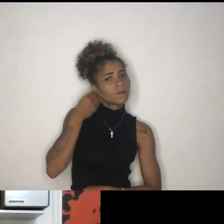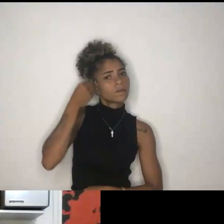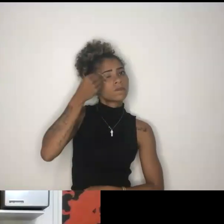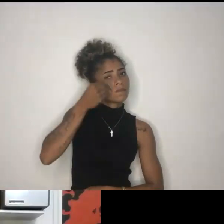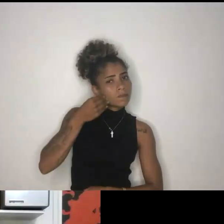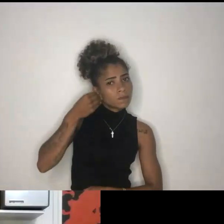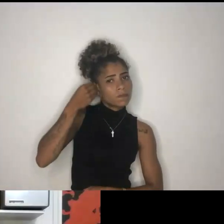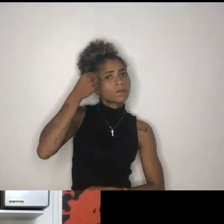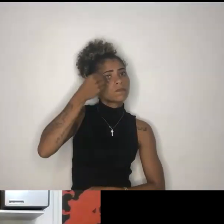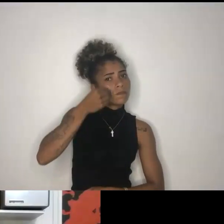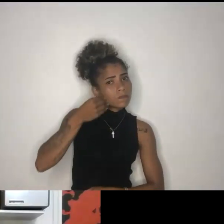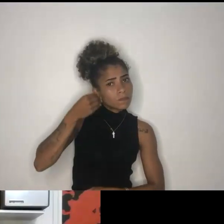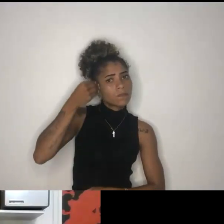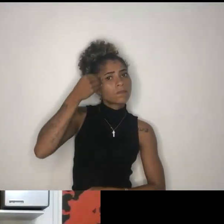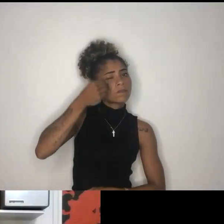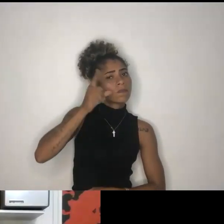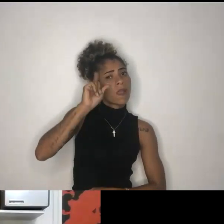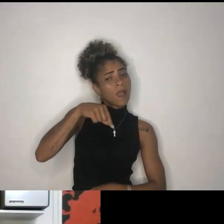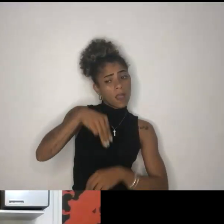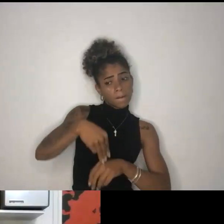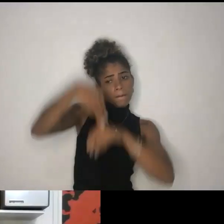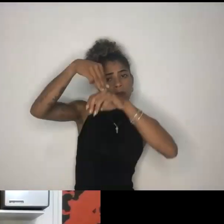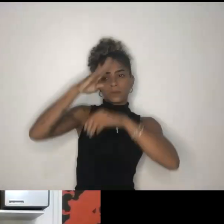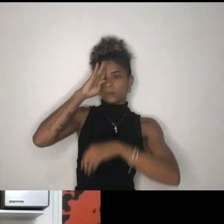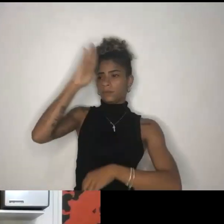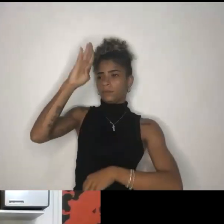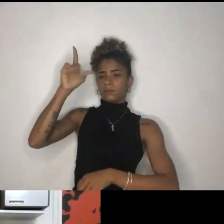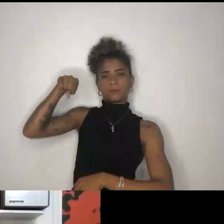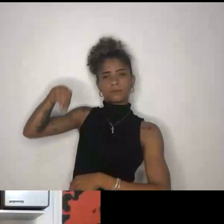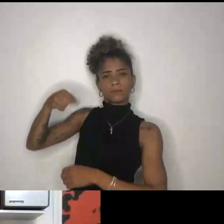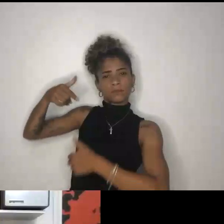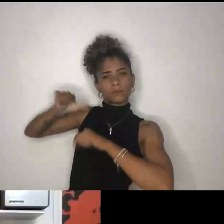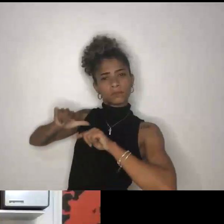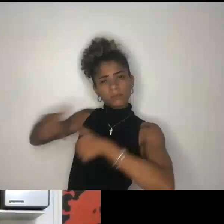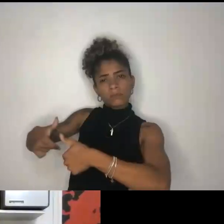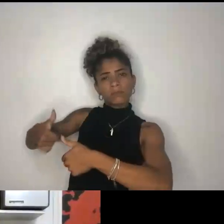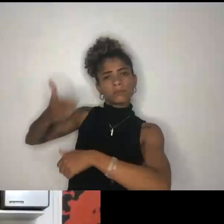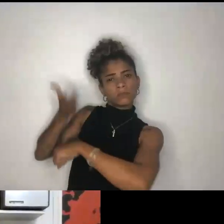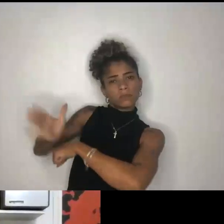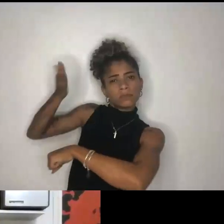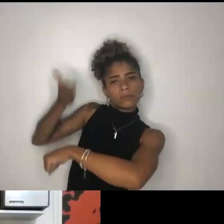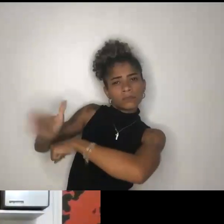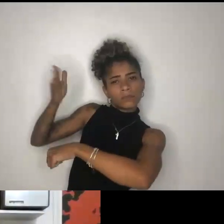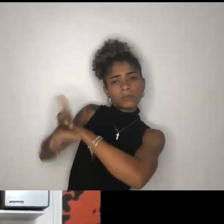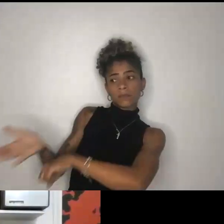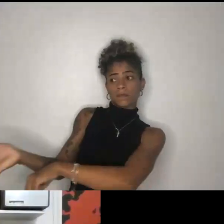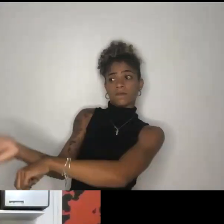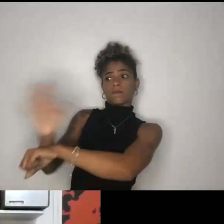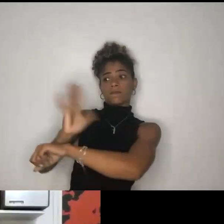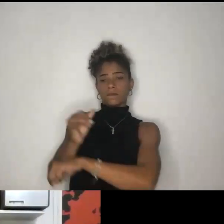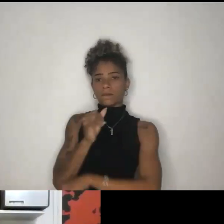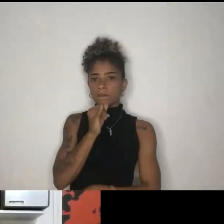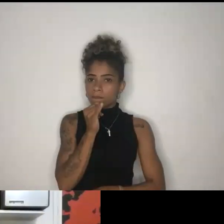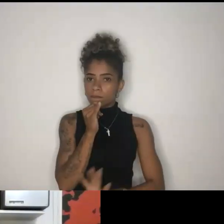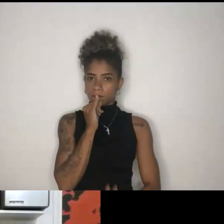naquele epice você se torna um mestre nele e aí você passa a executar e aliás os vídeos por exemplo que